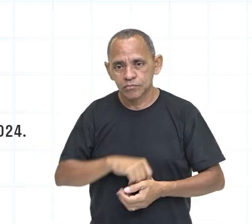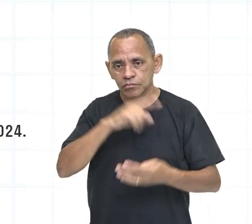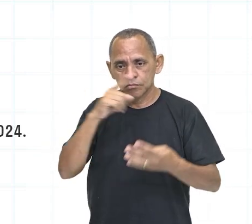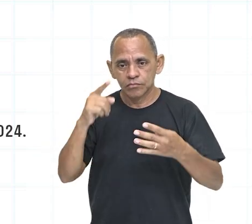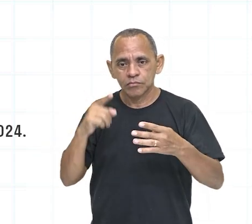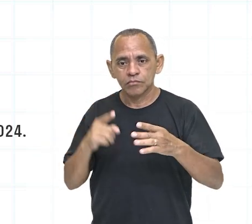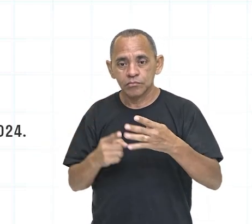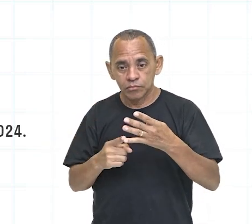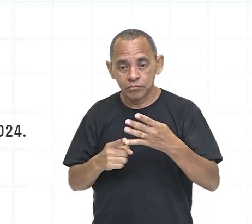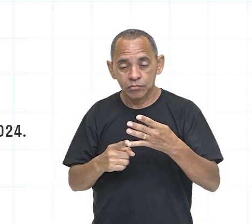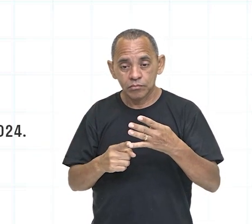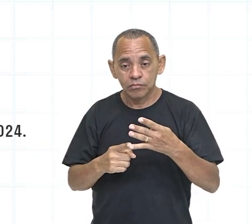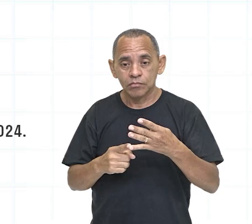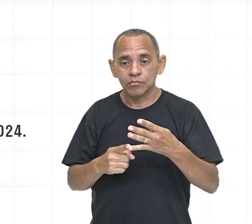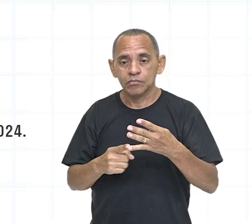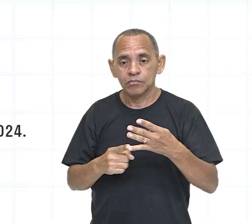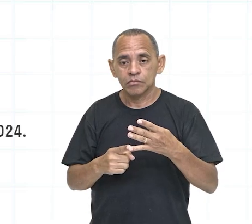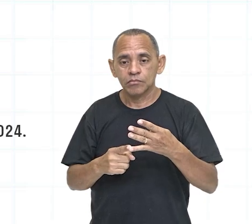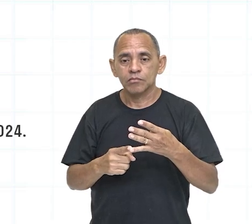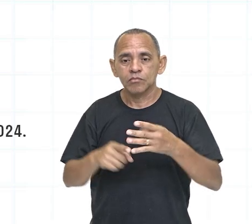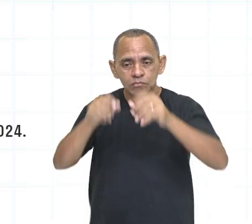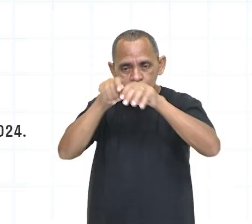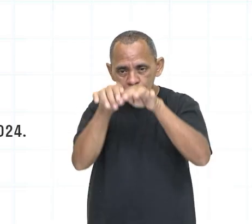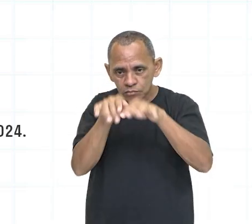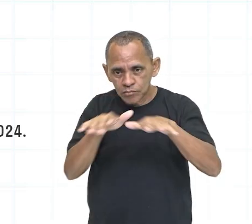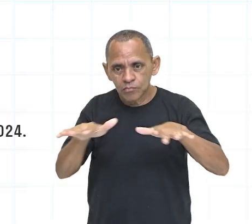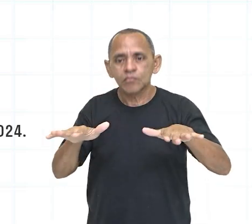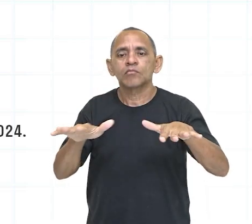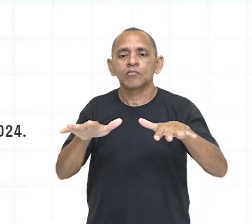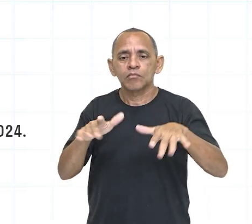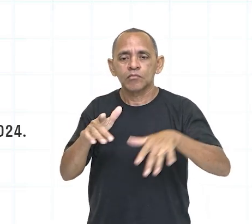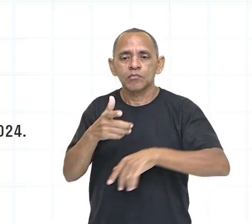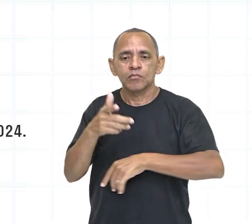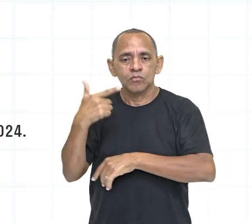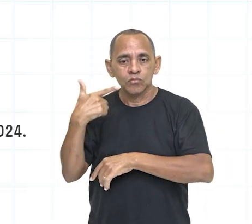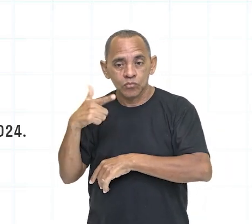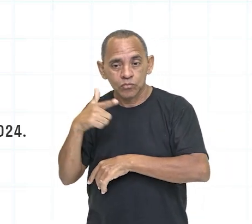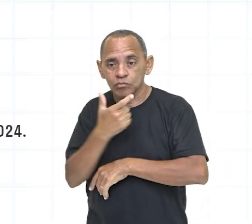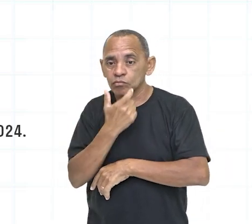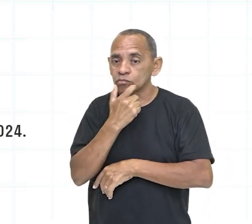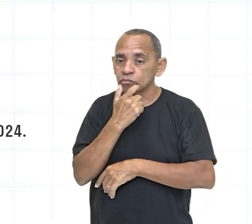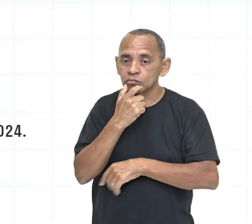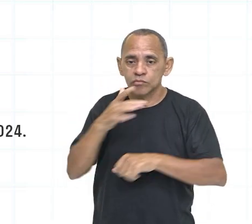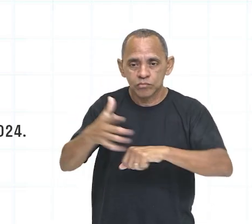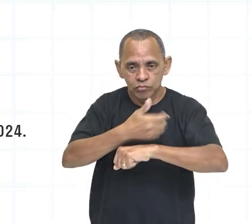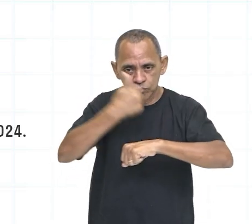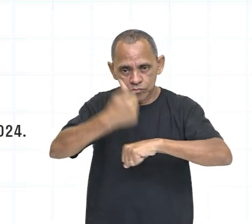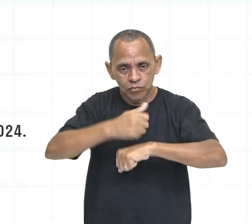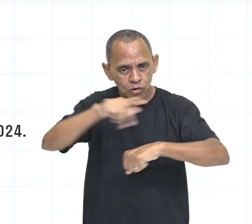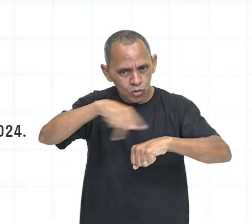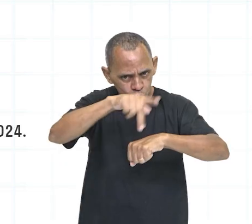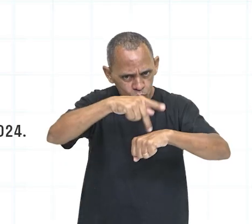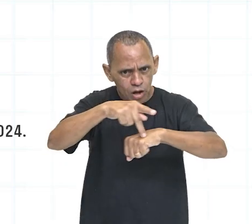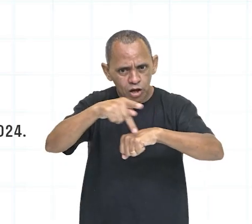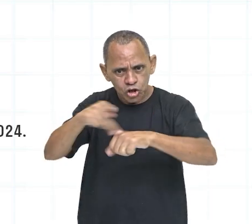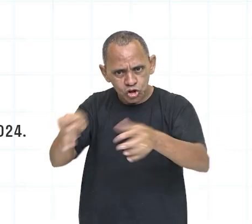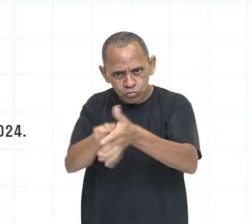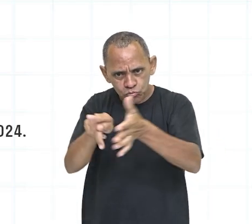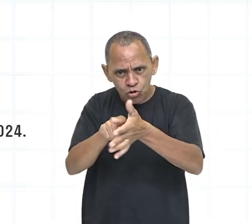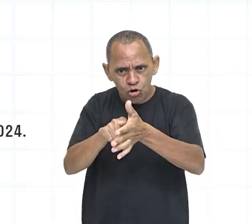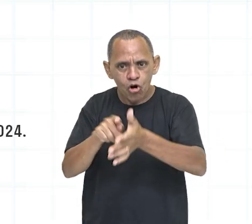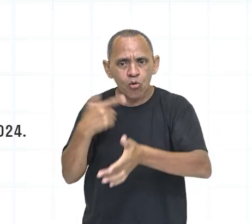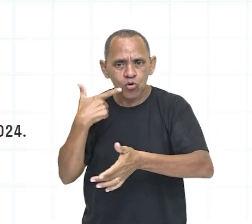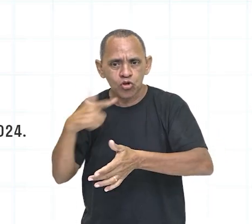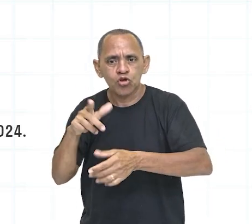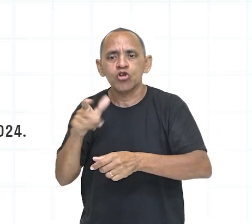a expansão global da língua inglesa devido ao colonialismo por países de língua inglesa. E letra E, o